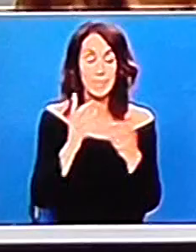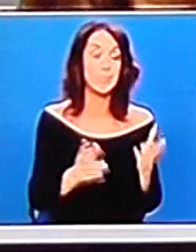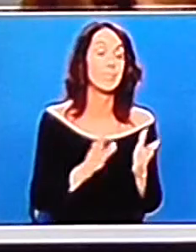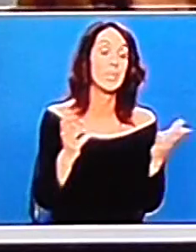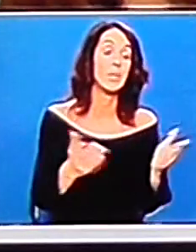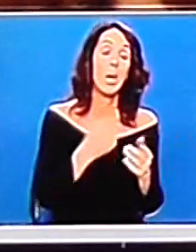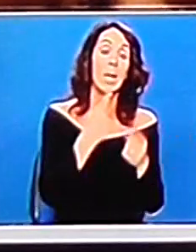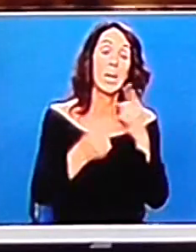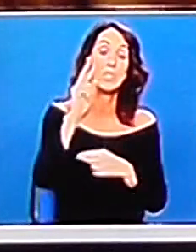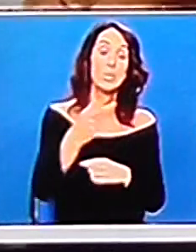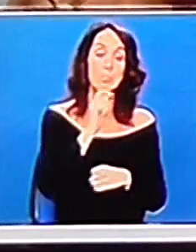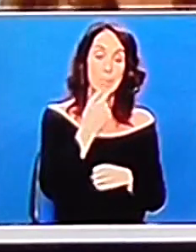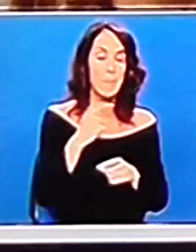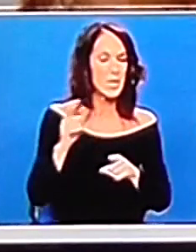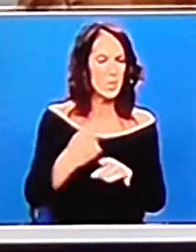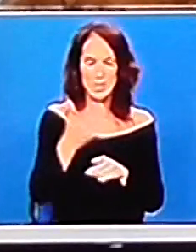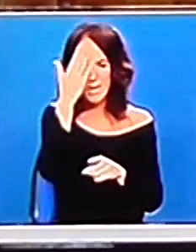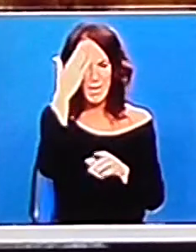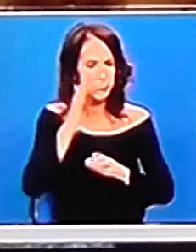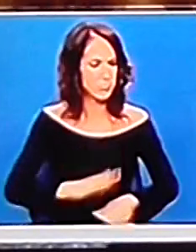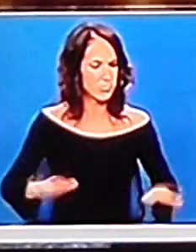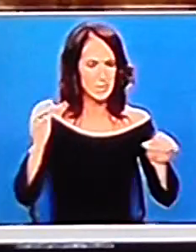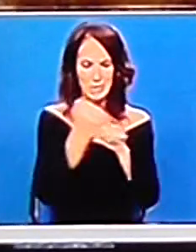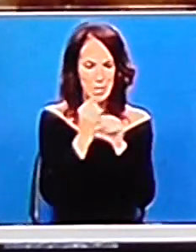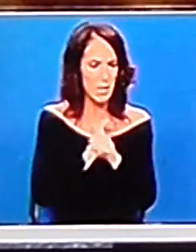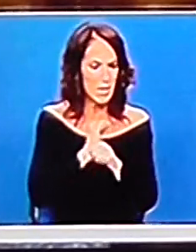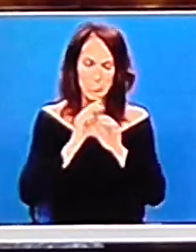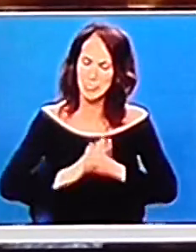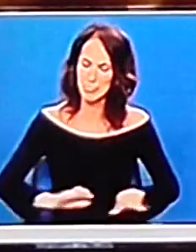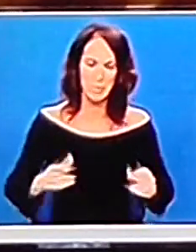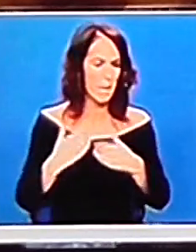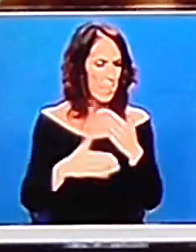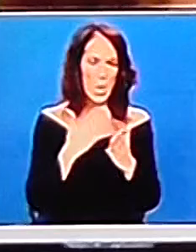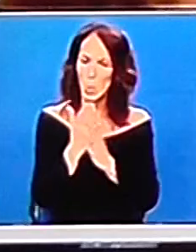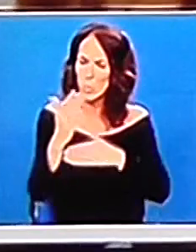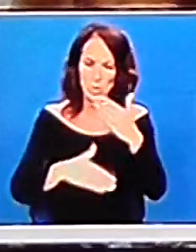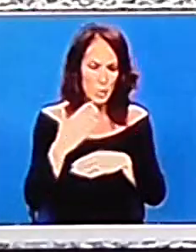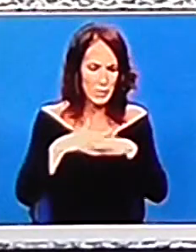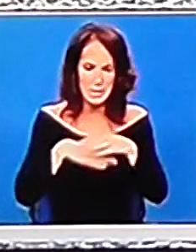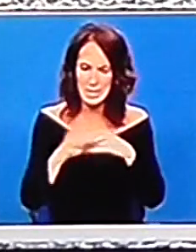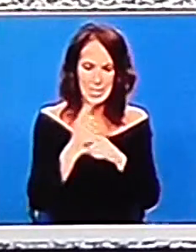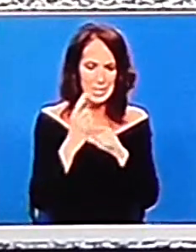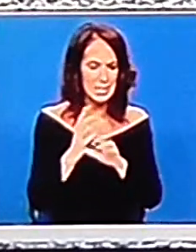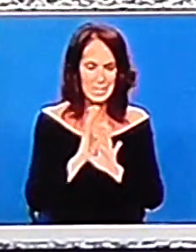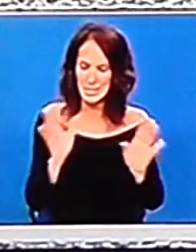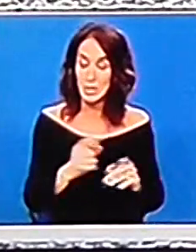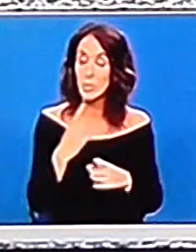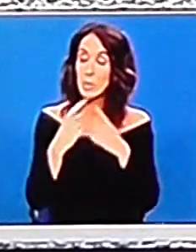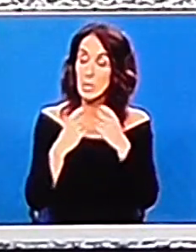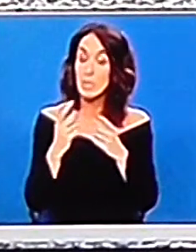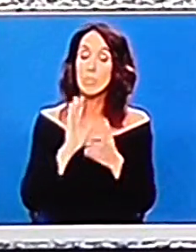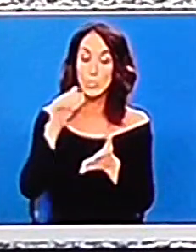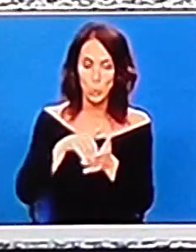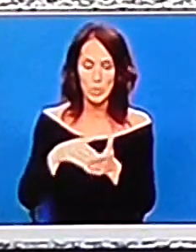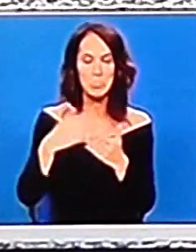dos seus ônibus mas nós continuamos sempre esteve lá com o nosso trabalho disse no twitter embora fazendo isso de novo o inquérito estará concluído